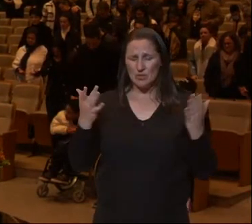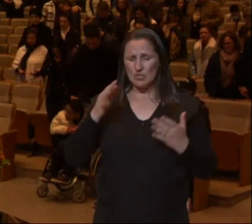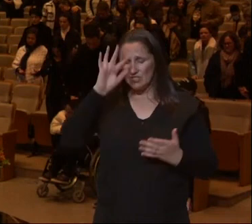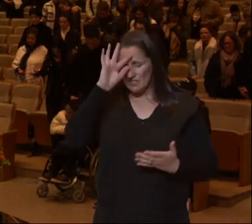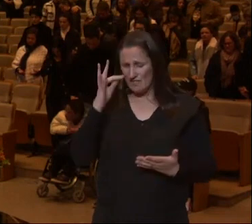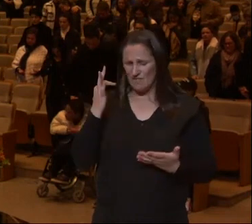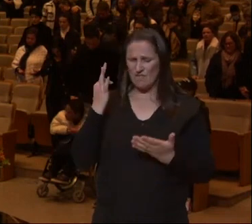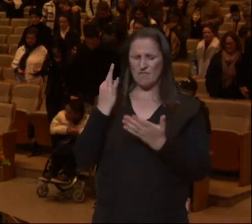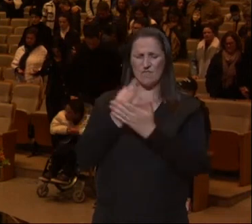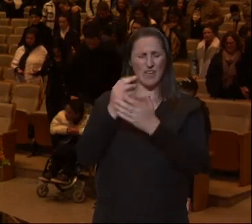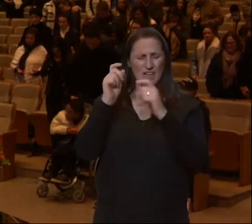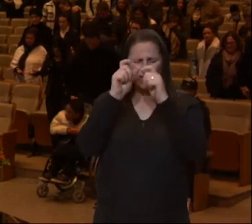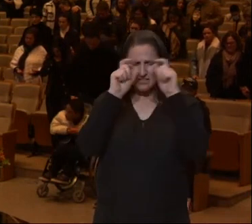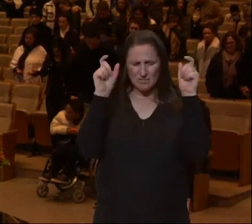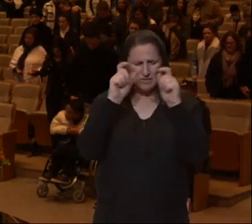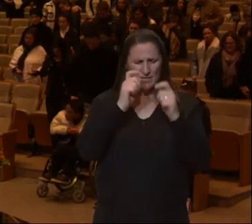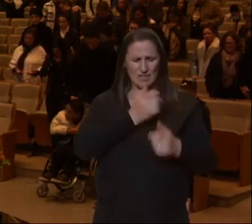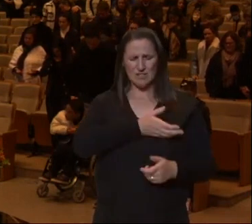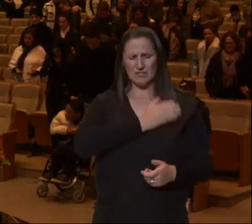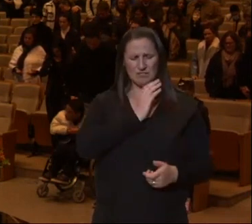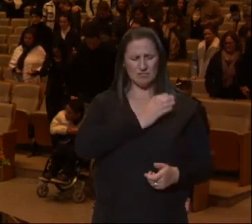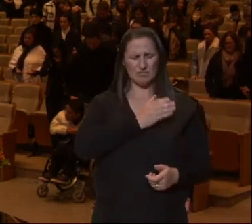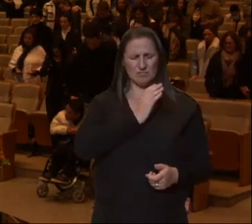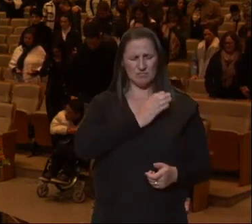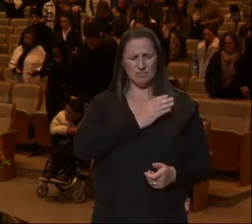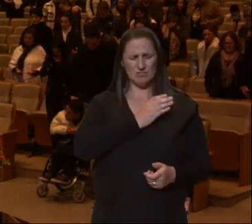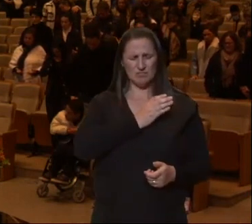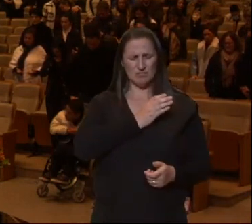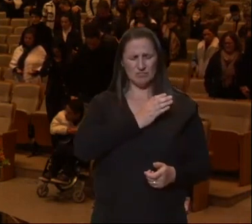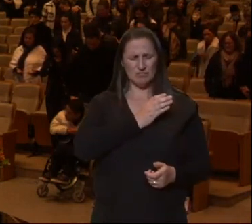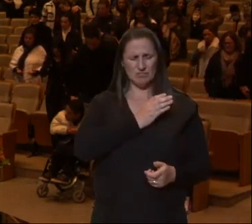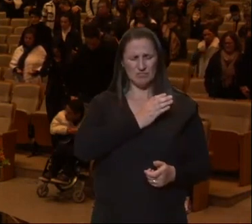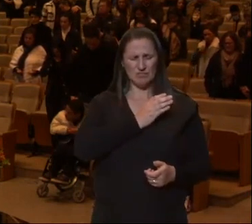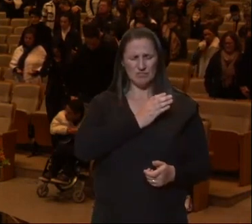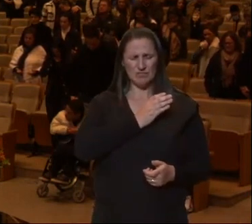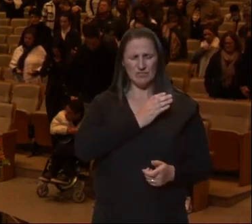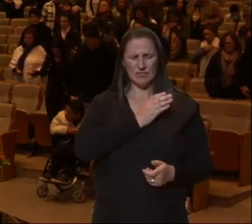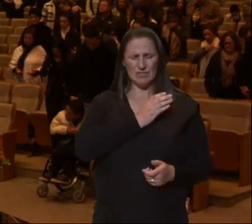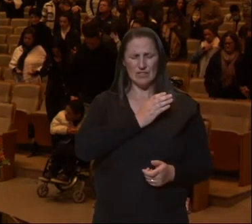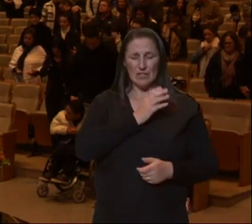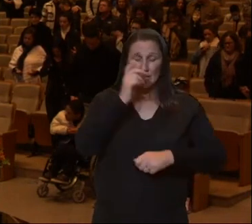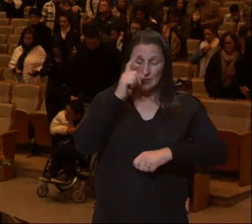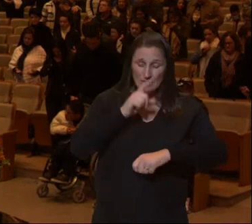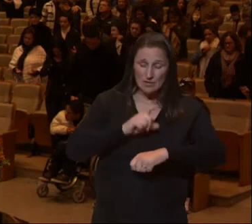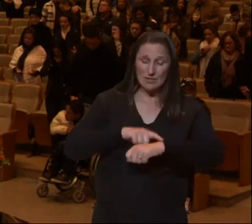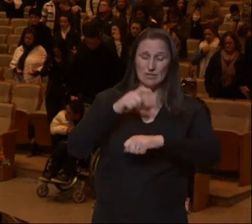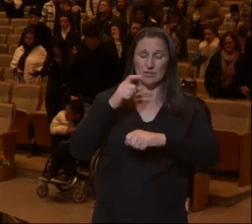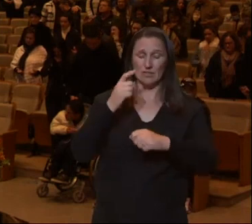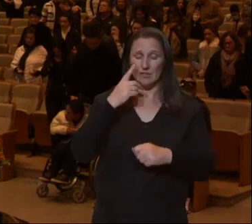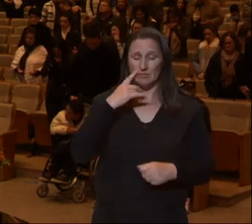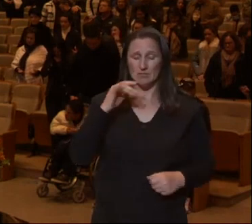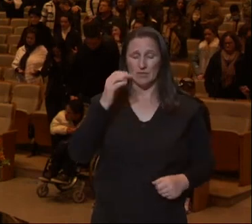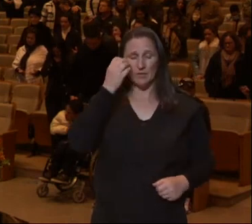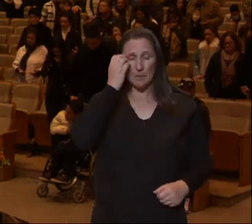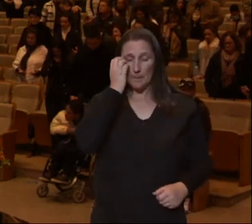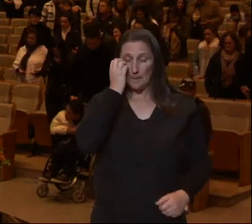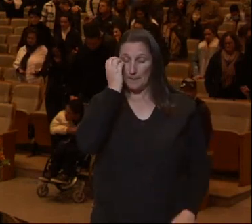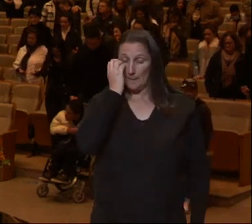seja despertada no coração, e que nesse instante, Pai,